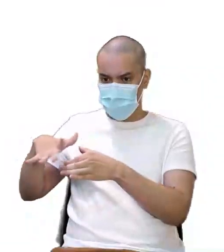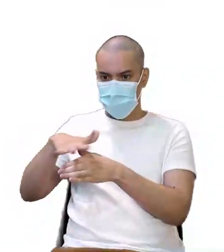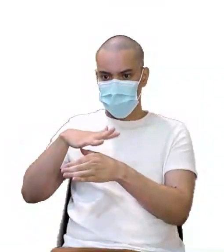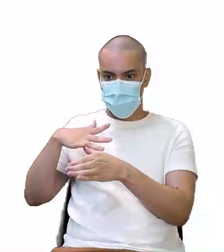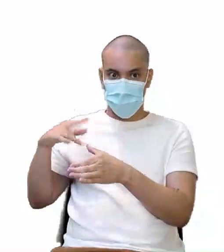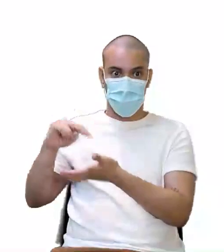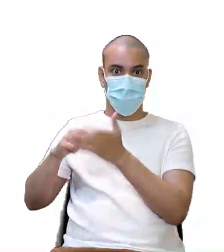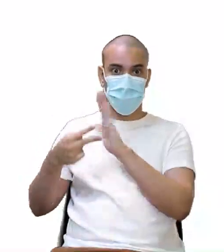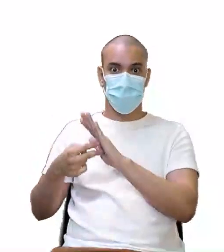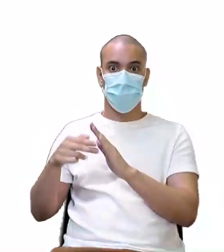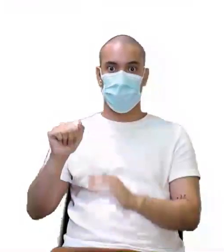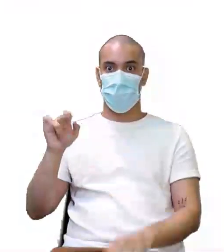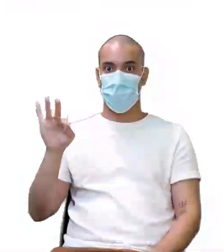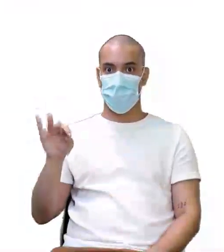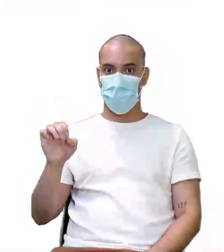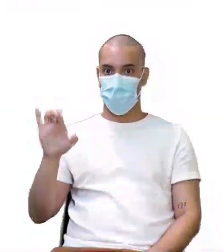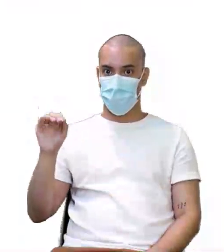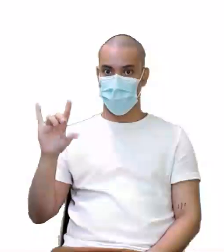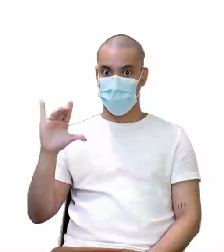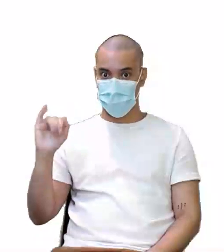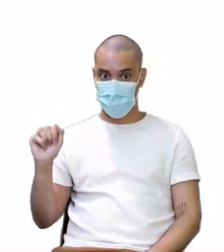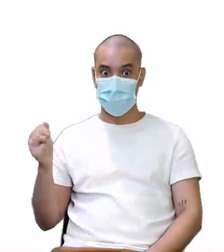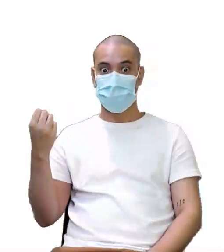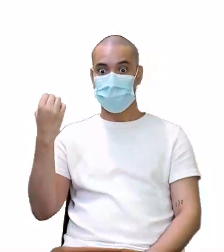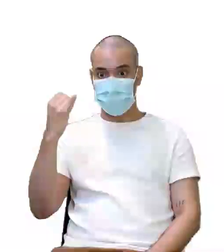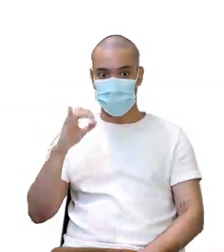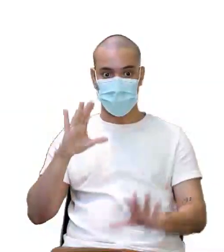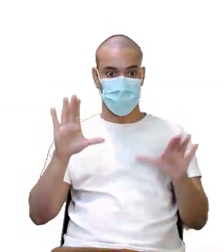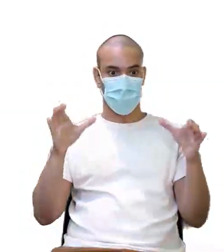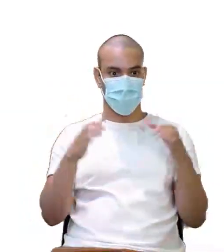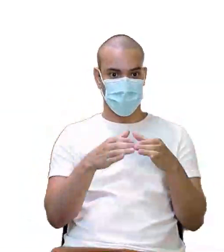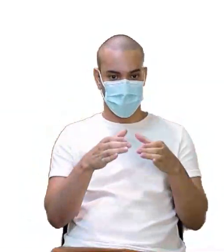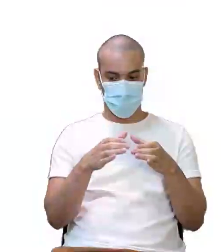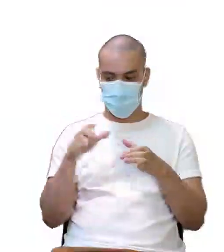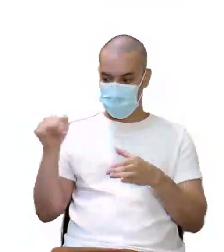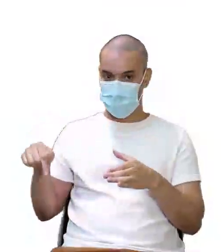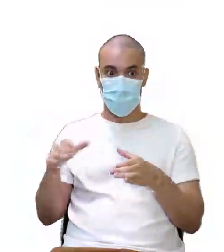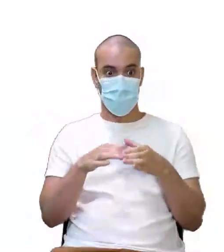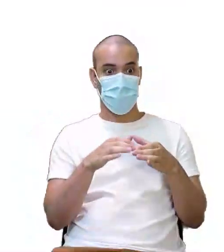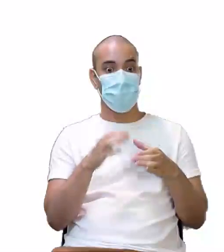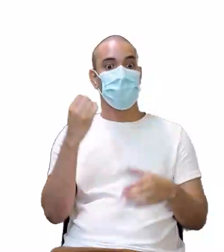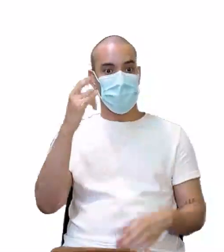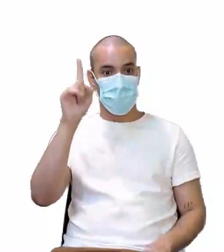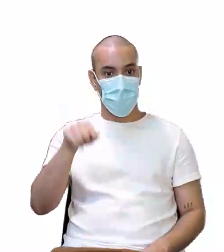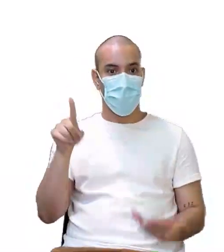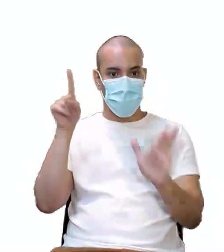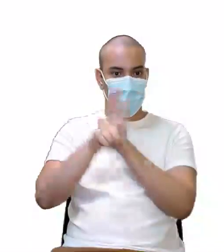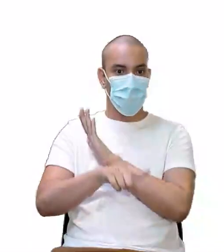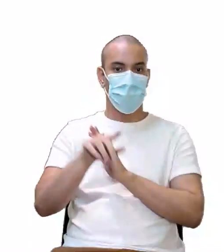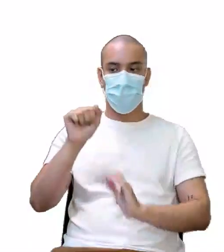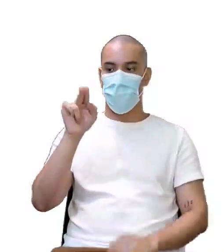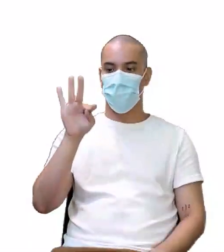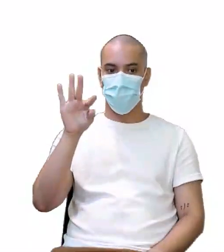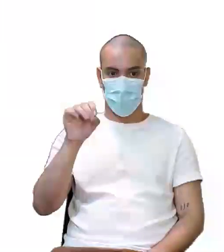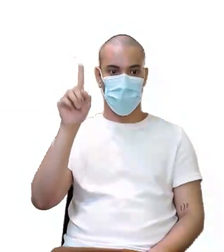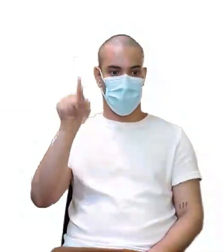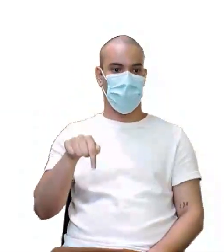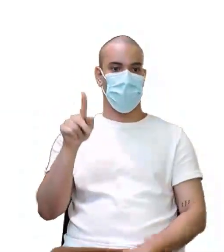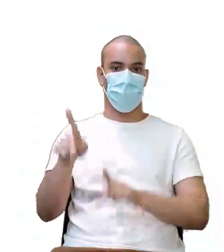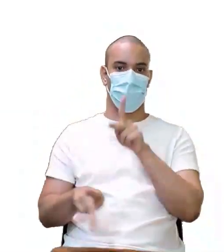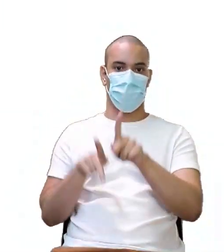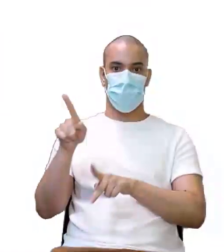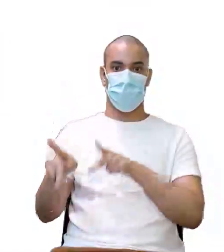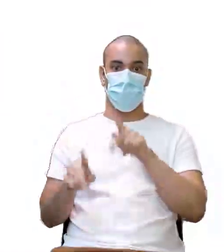à autoecologia. Se fosse sobre autoecologia, aqui poderia ser populações, porque ela trata de uma espécie.